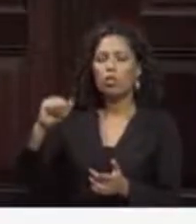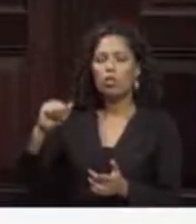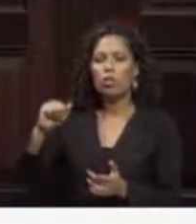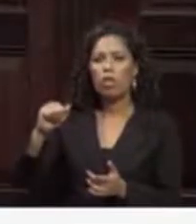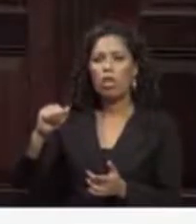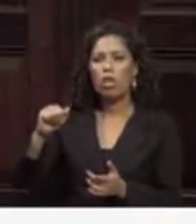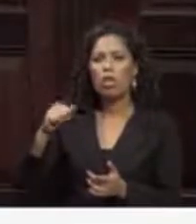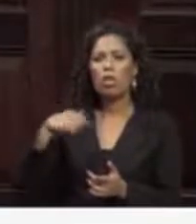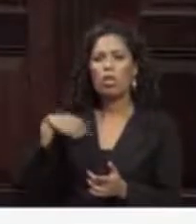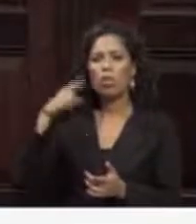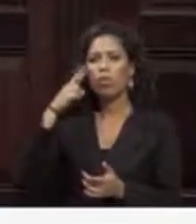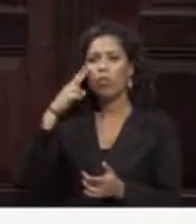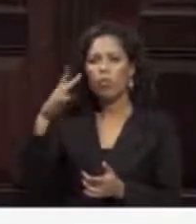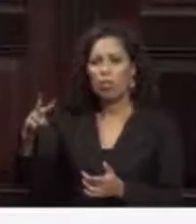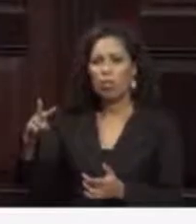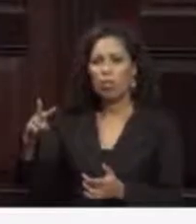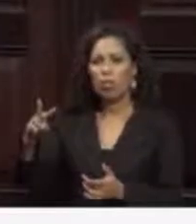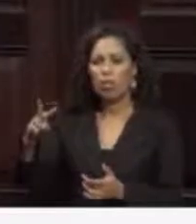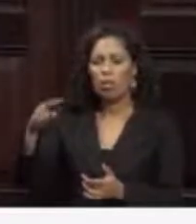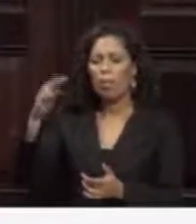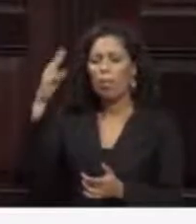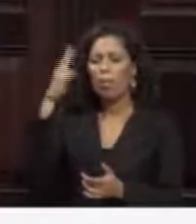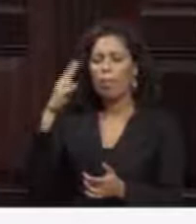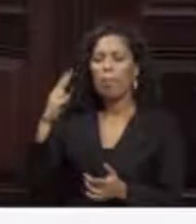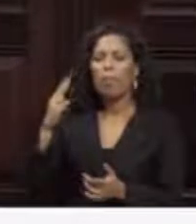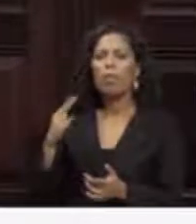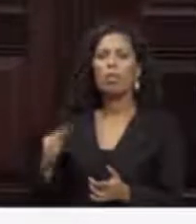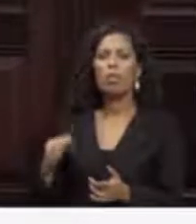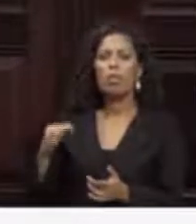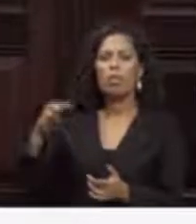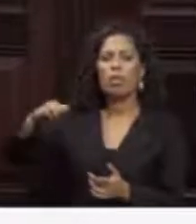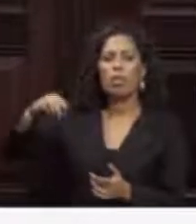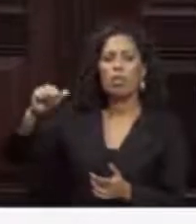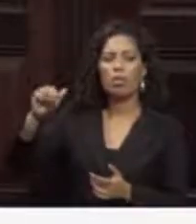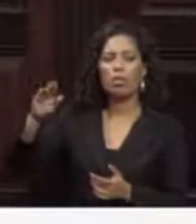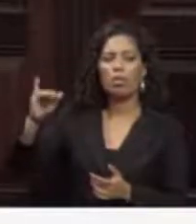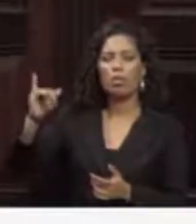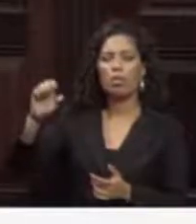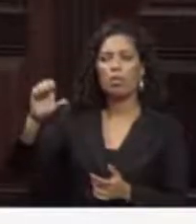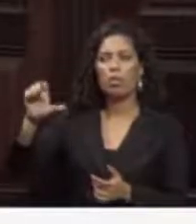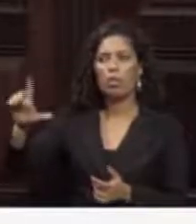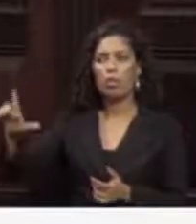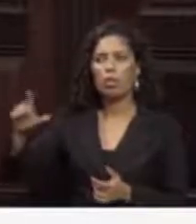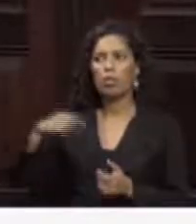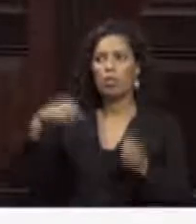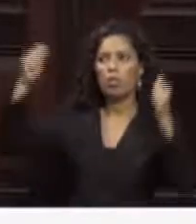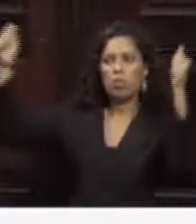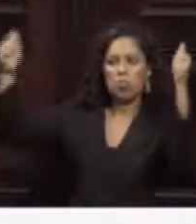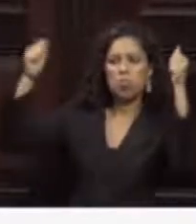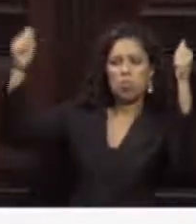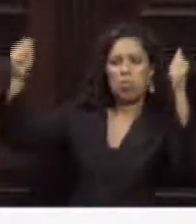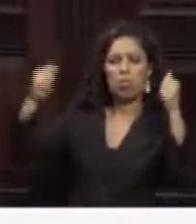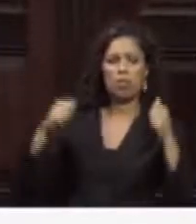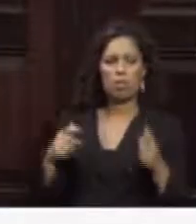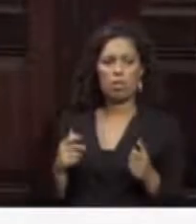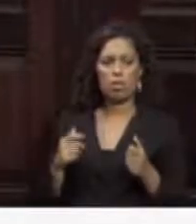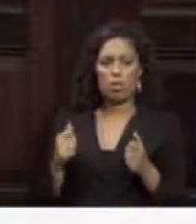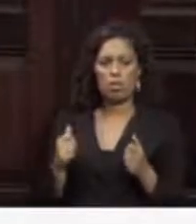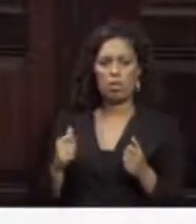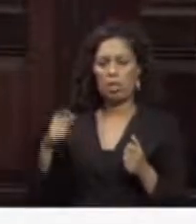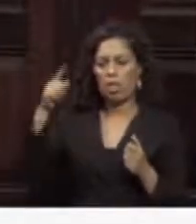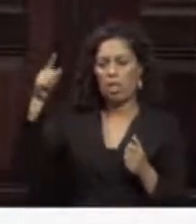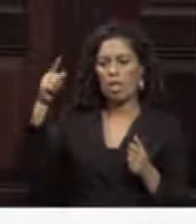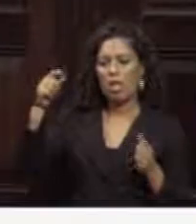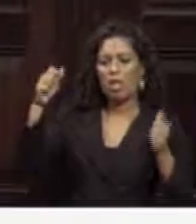Marcha das Mulheres. Mas antes, ela estava conosco, com todos os companheiros que estão aqui, na marcha LGBT